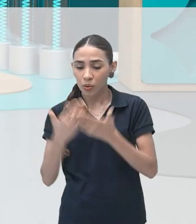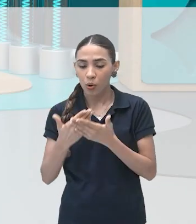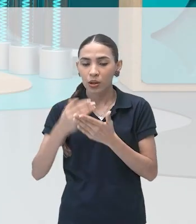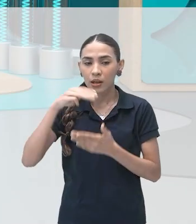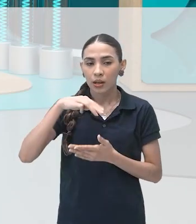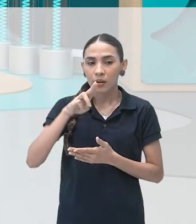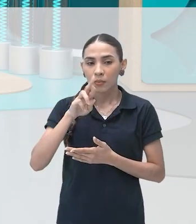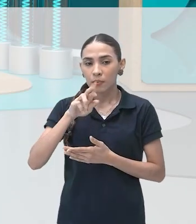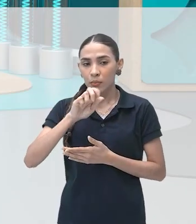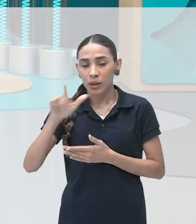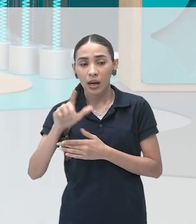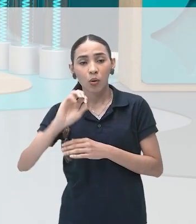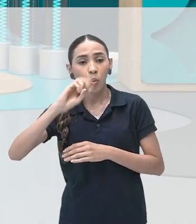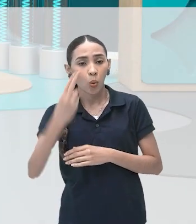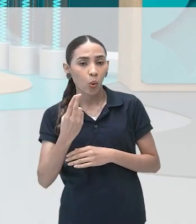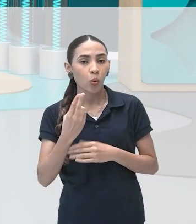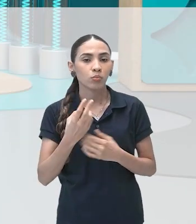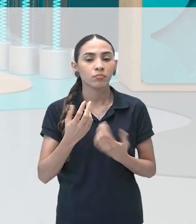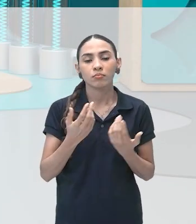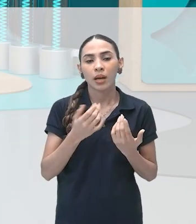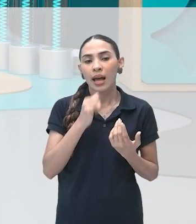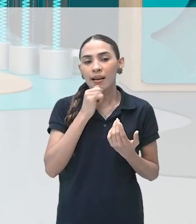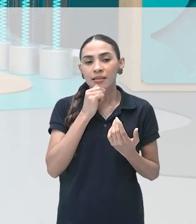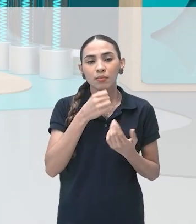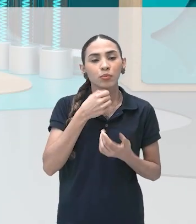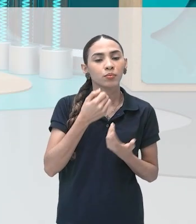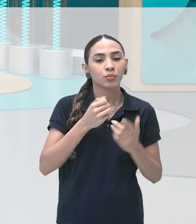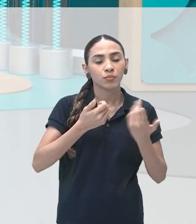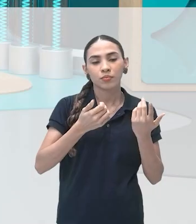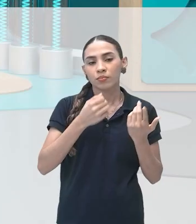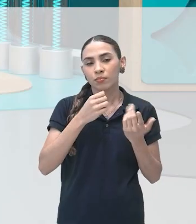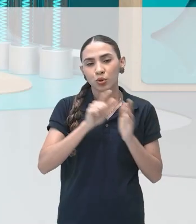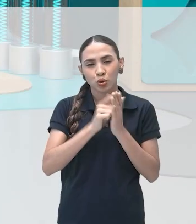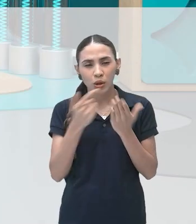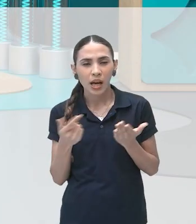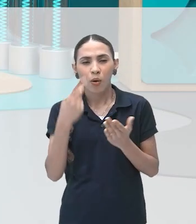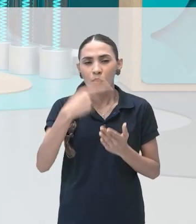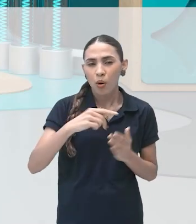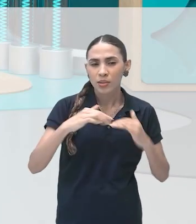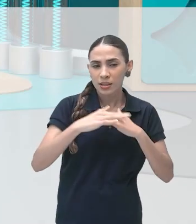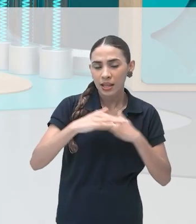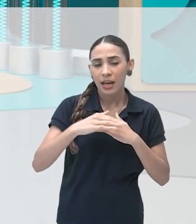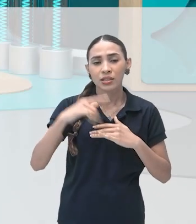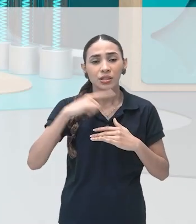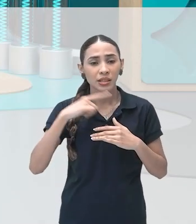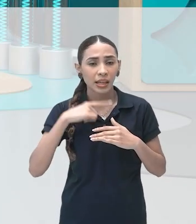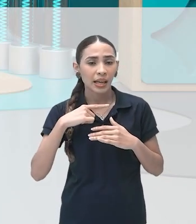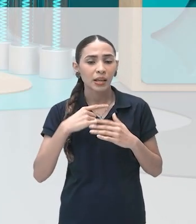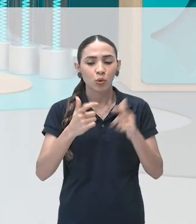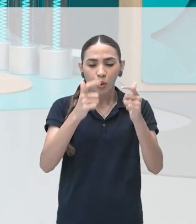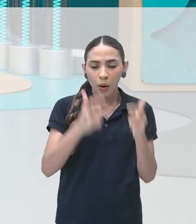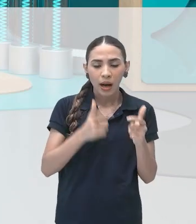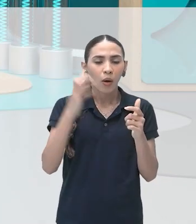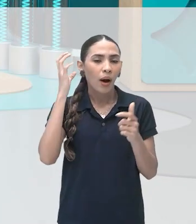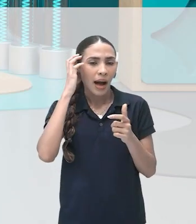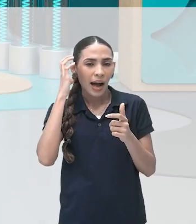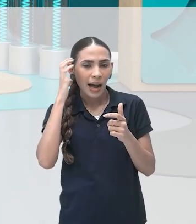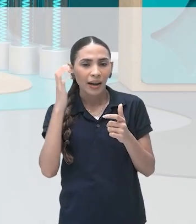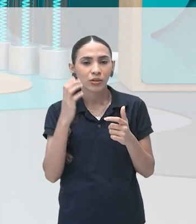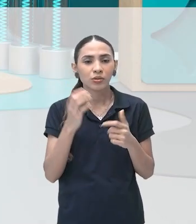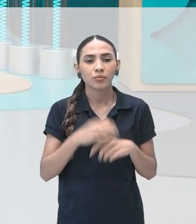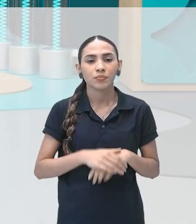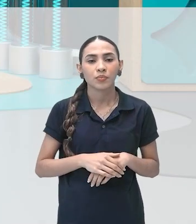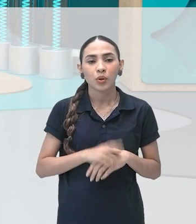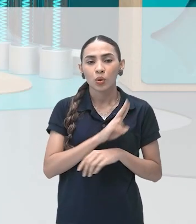de repente, no jornal da minha cidade. Ali na minha cidade tem uma estação de rádio, uma voz que, né, antigamente se chamava